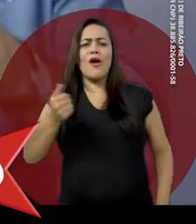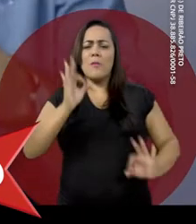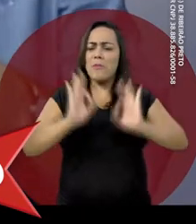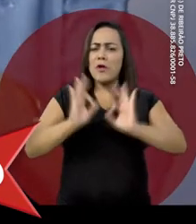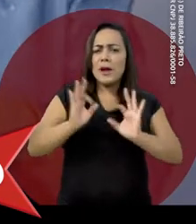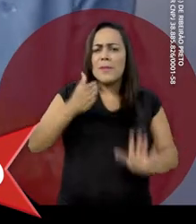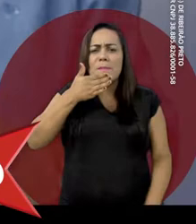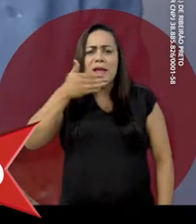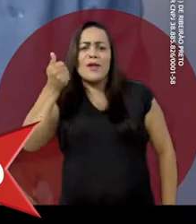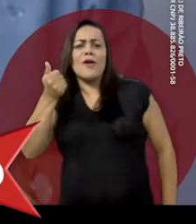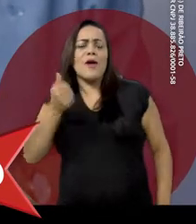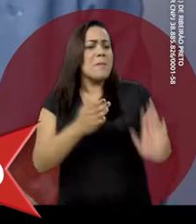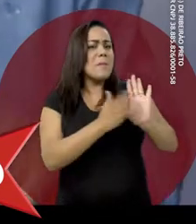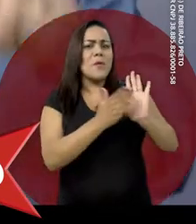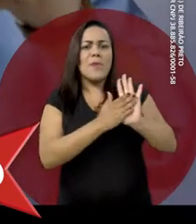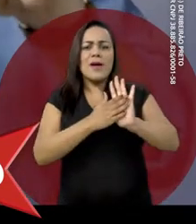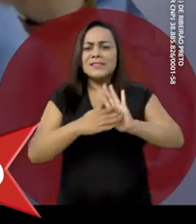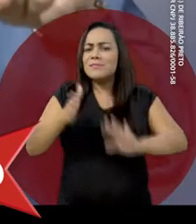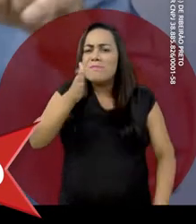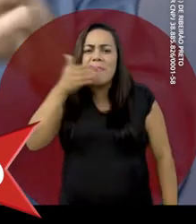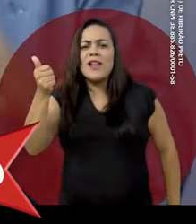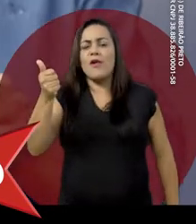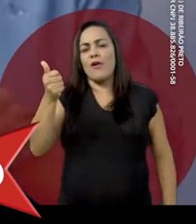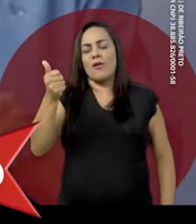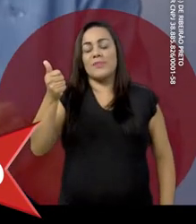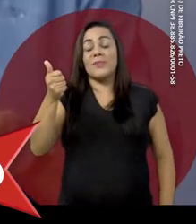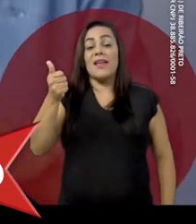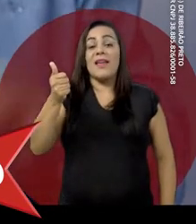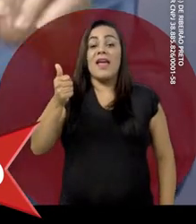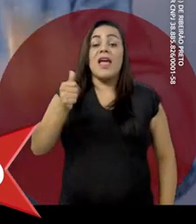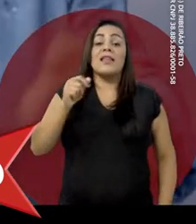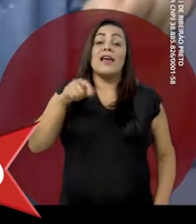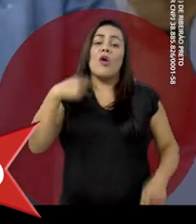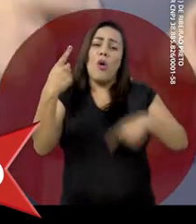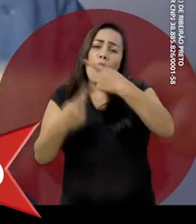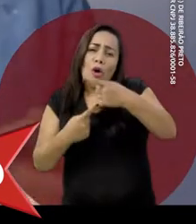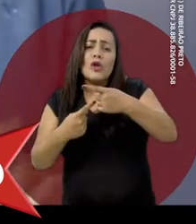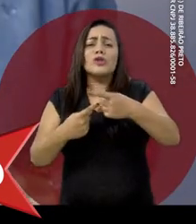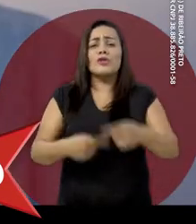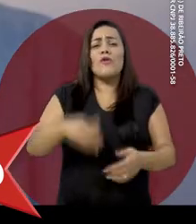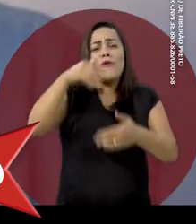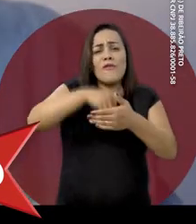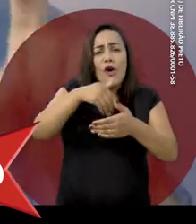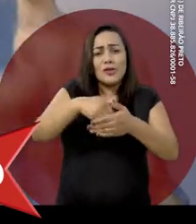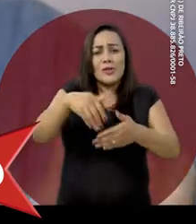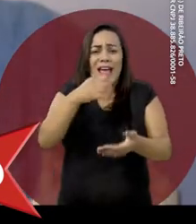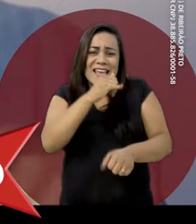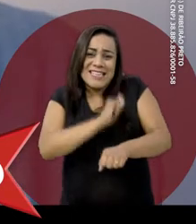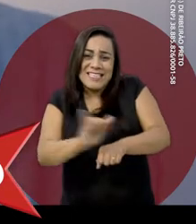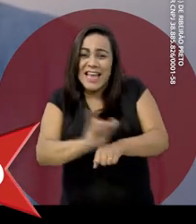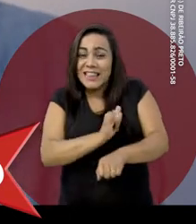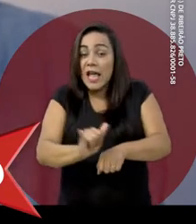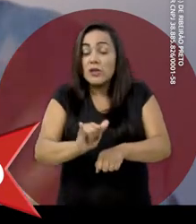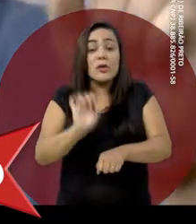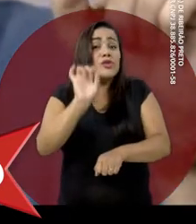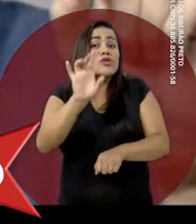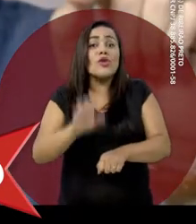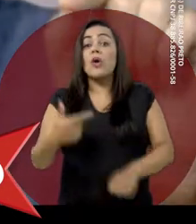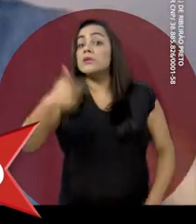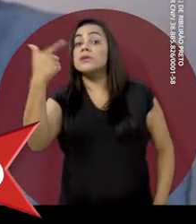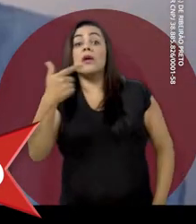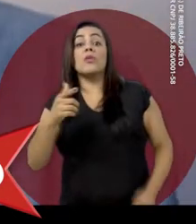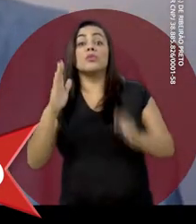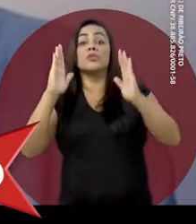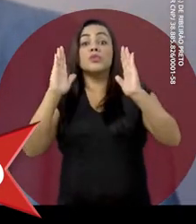programa, que tem a melhor proposta. O critério do voto útil deve ficar para a segunda rodada, para o segundo turno.